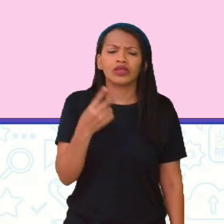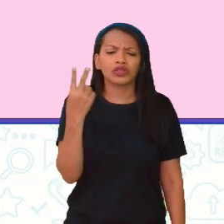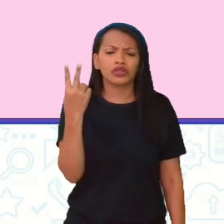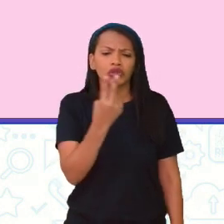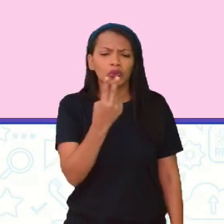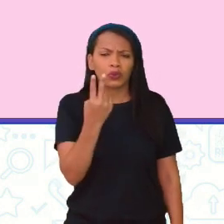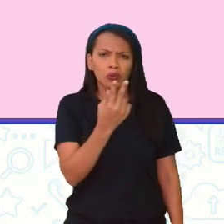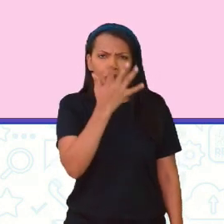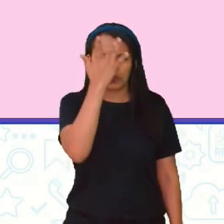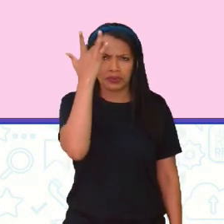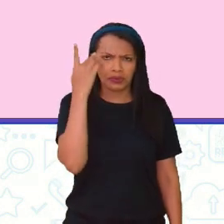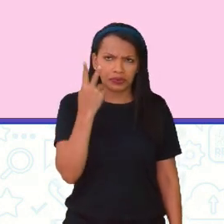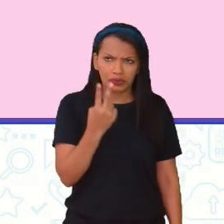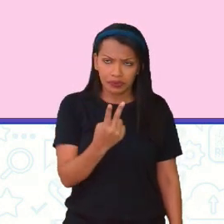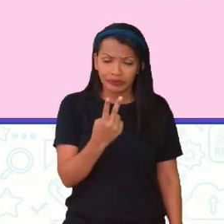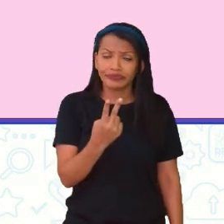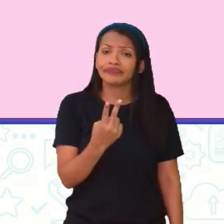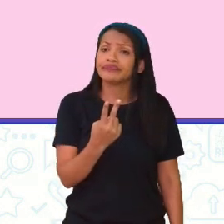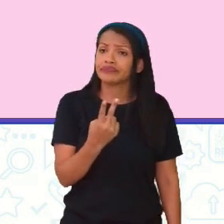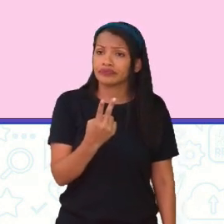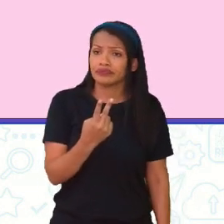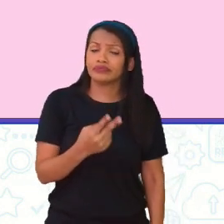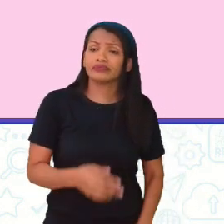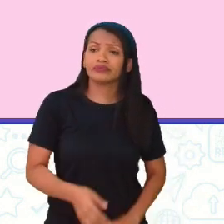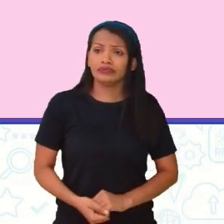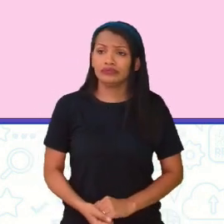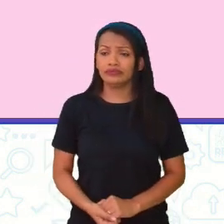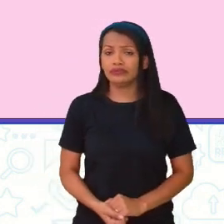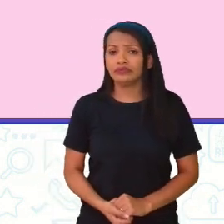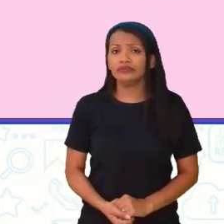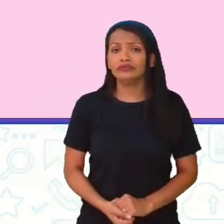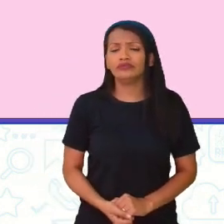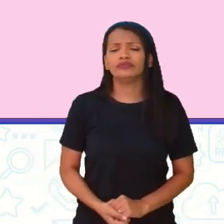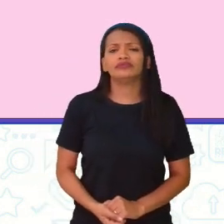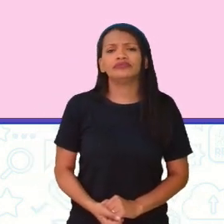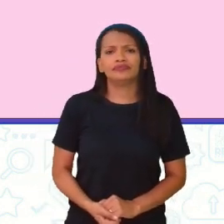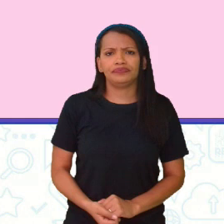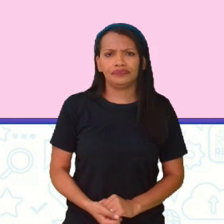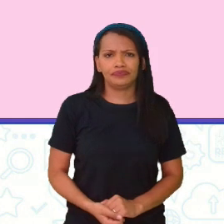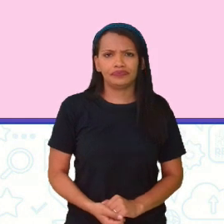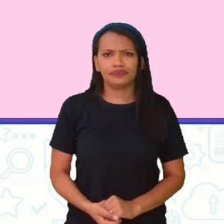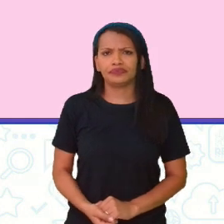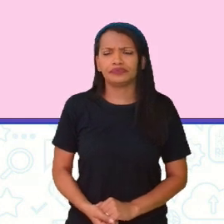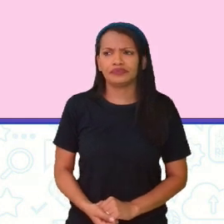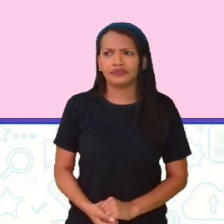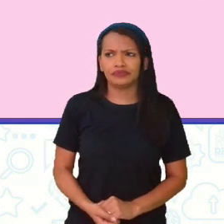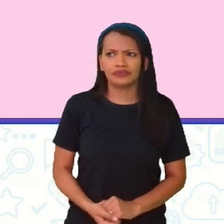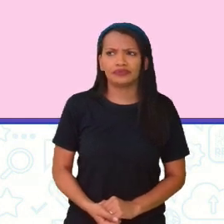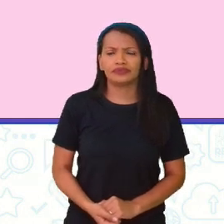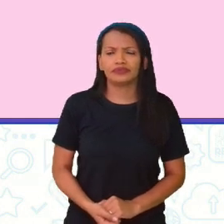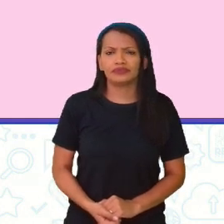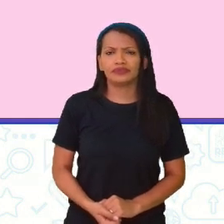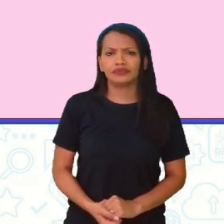espaço, né, amostral. Agora, a amostra daí dessa pesquisa do censo é só